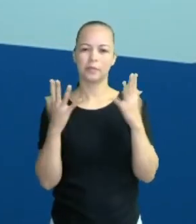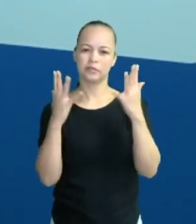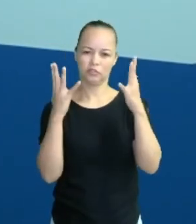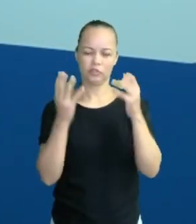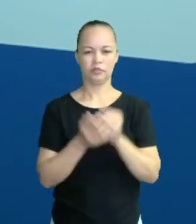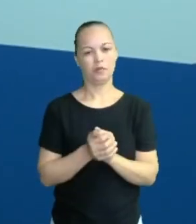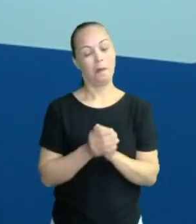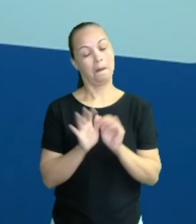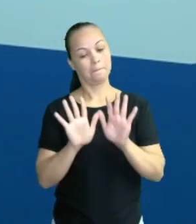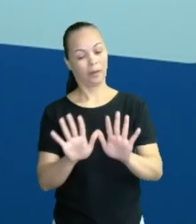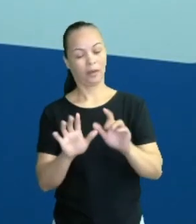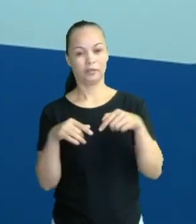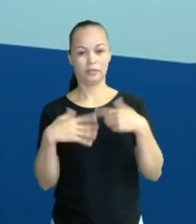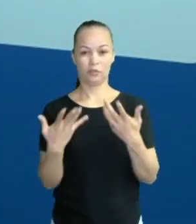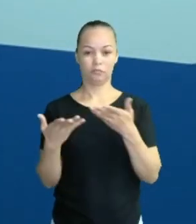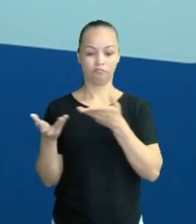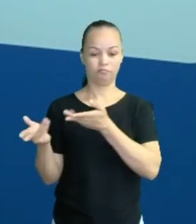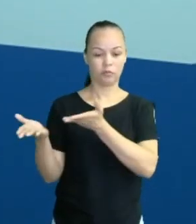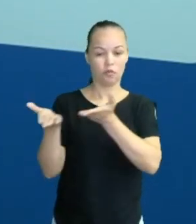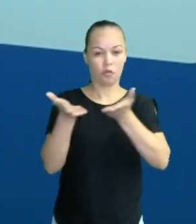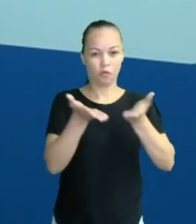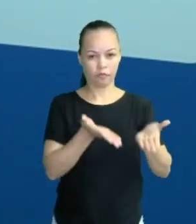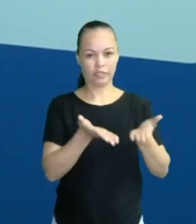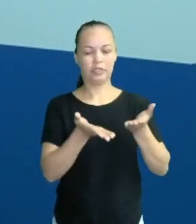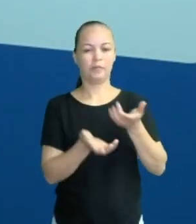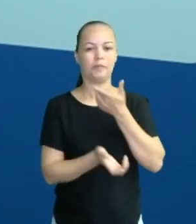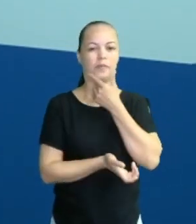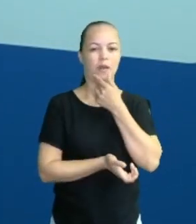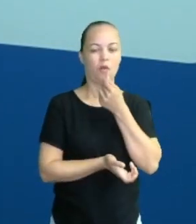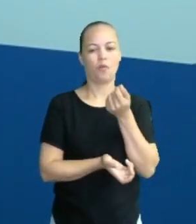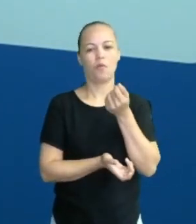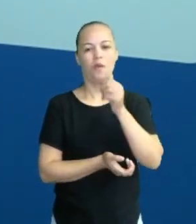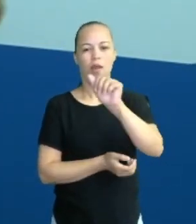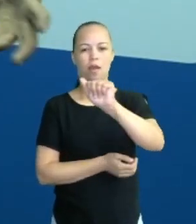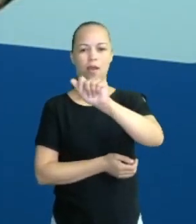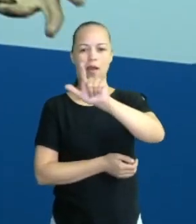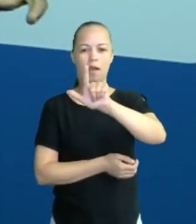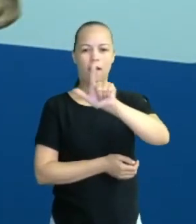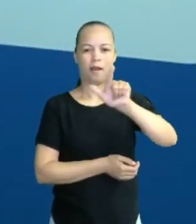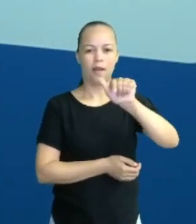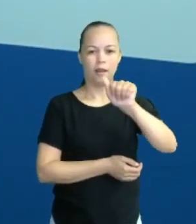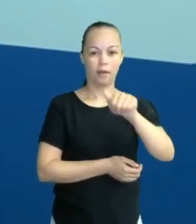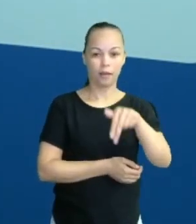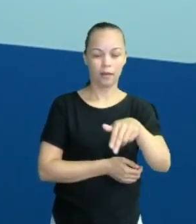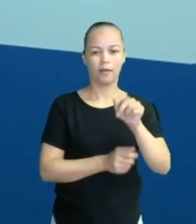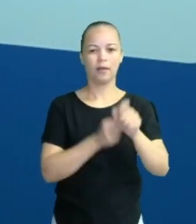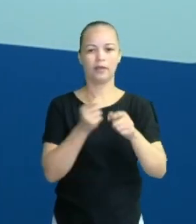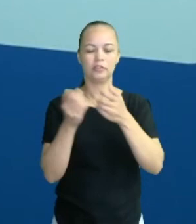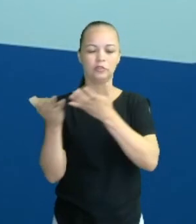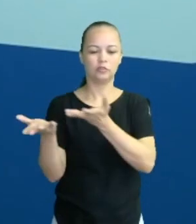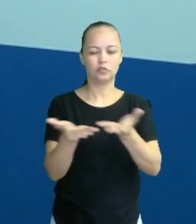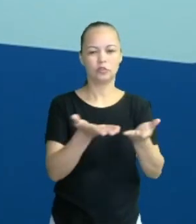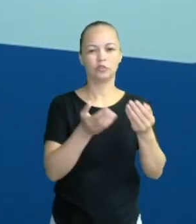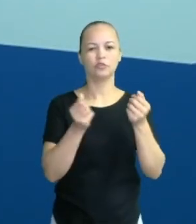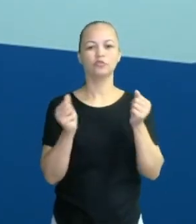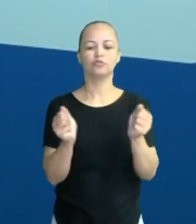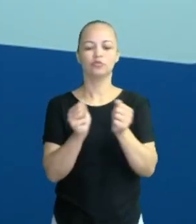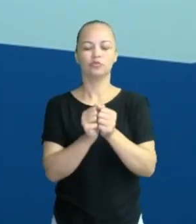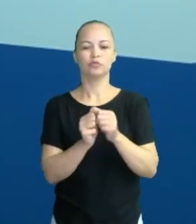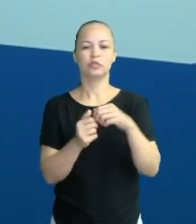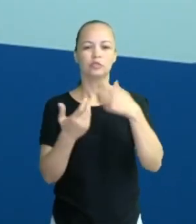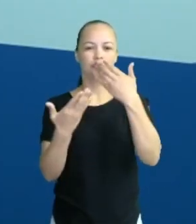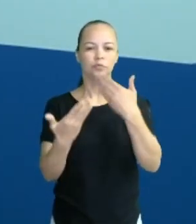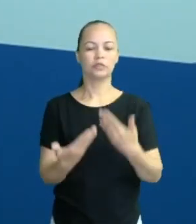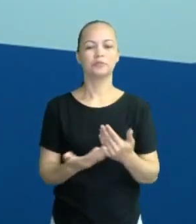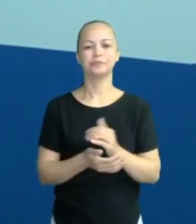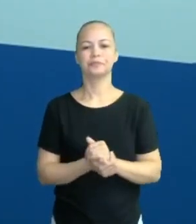não está, eu faço o convite para Alan fazer esse momento aqui fofinho, cuti-cuti, e nos prestigiar. Então,